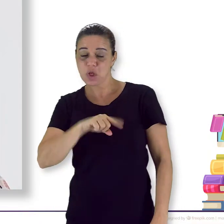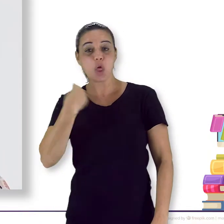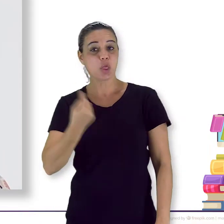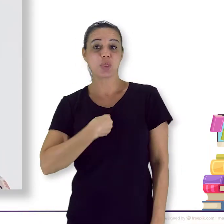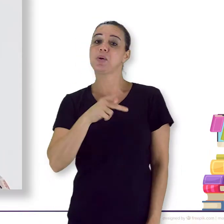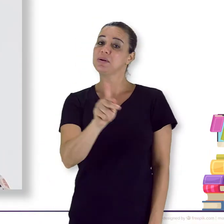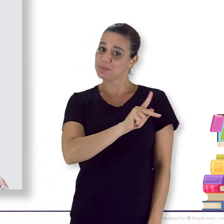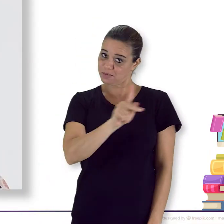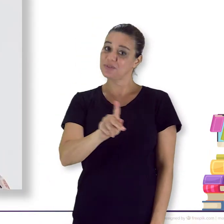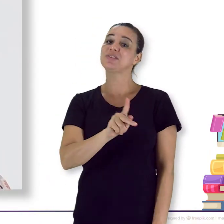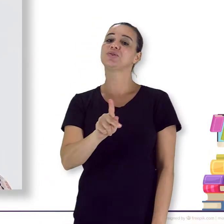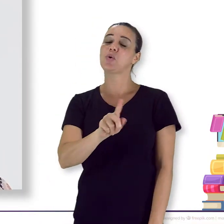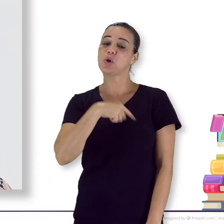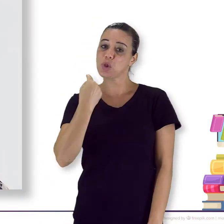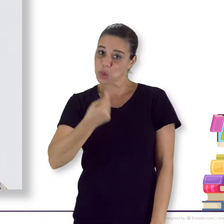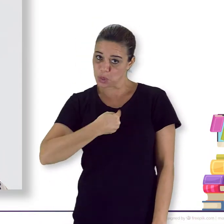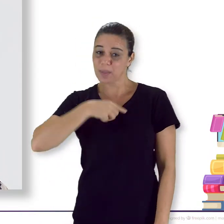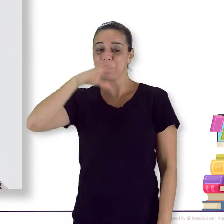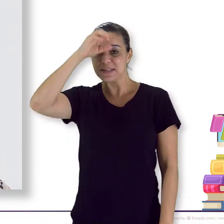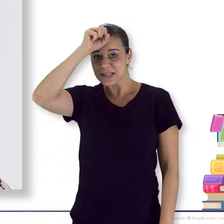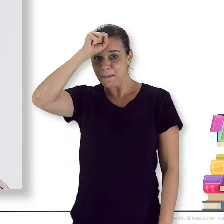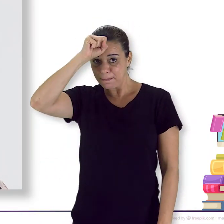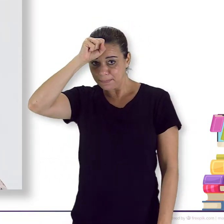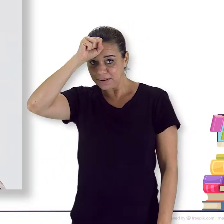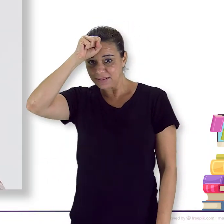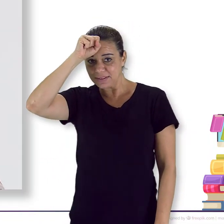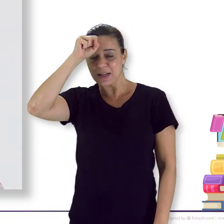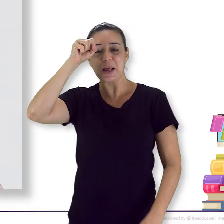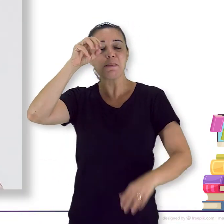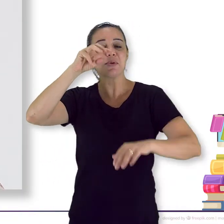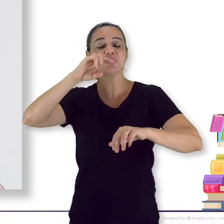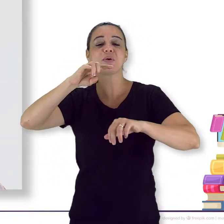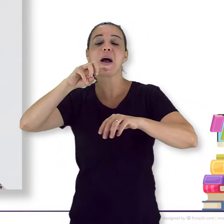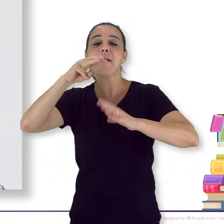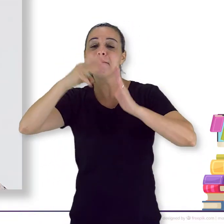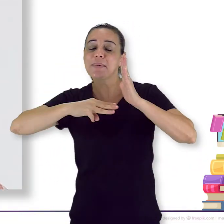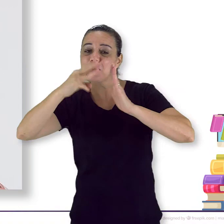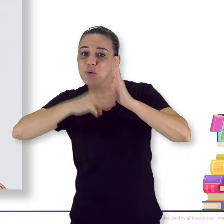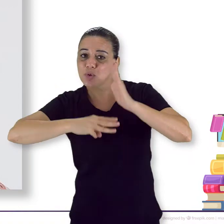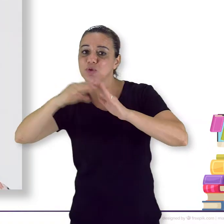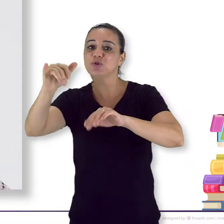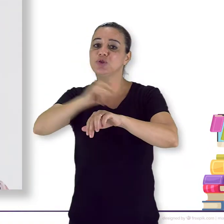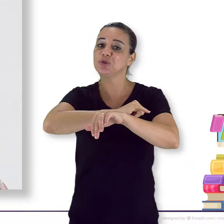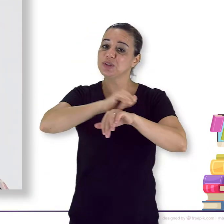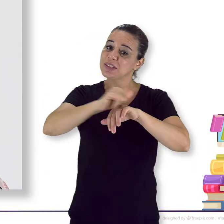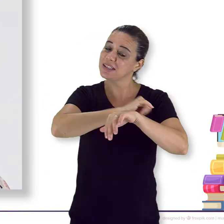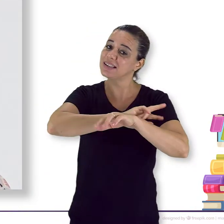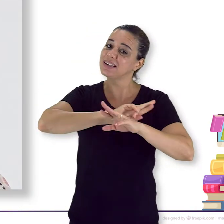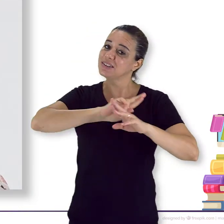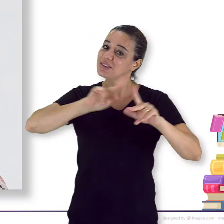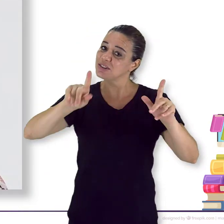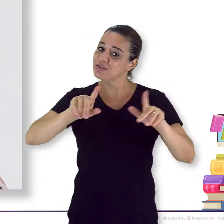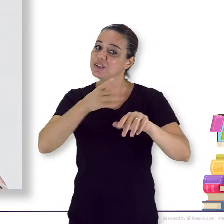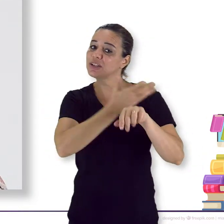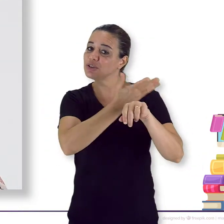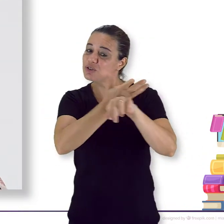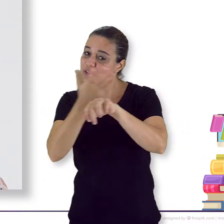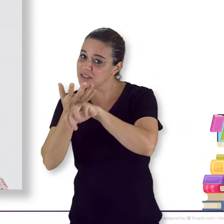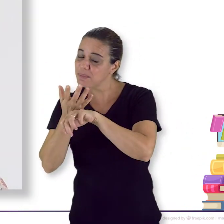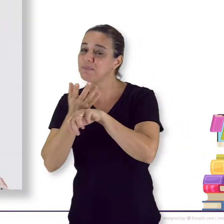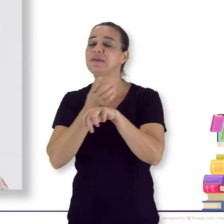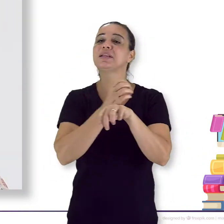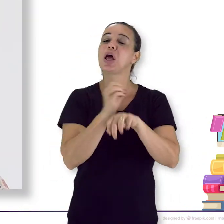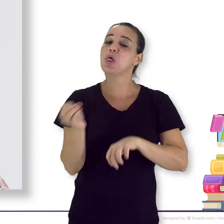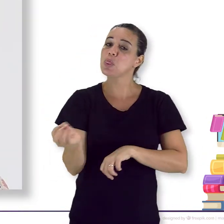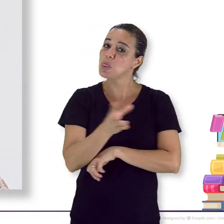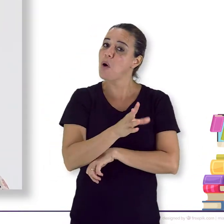mesmos, como professores, a gente aprende um novo método, uma nova técnica, ganha uma nova